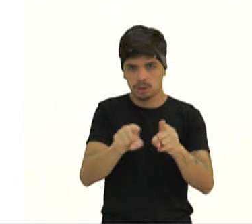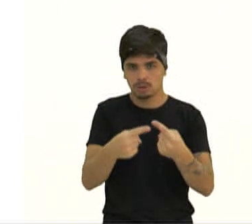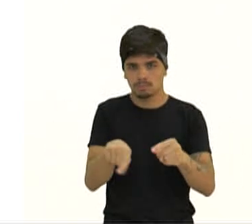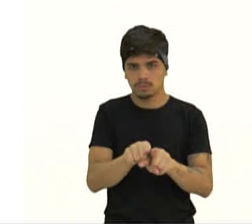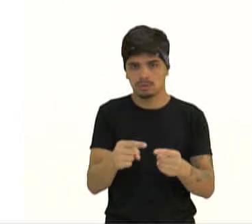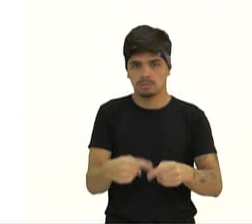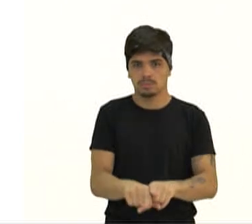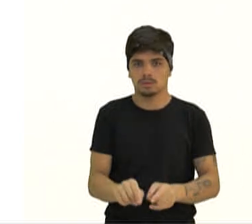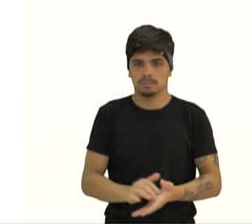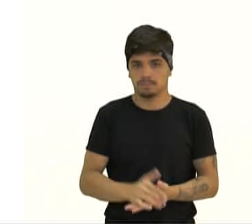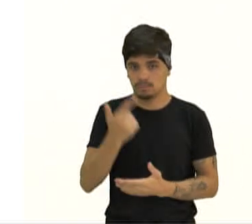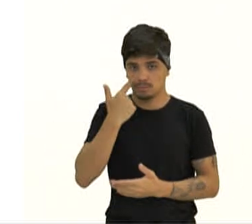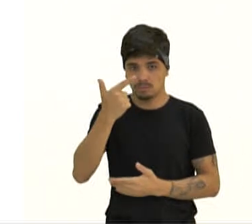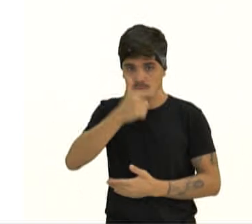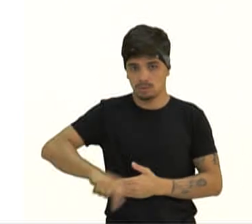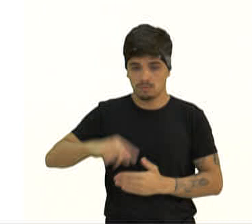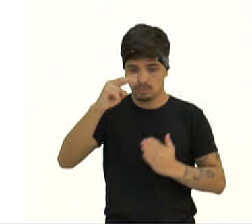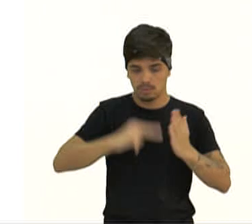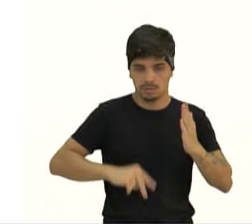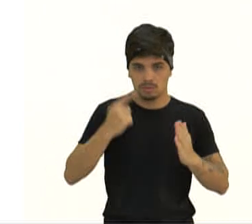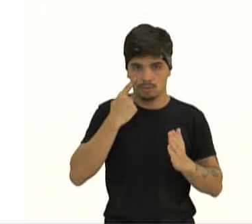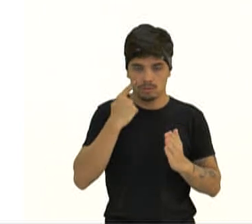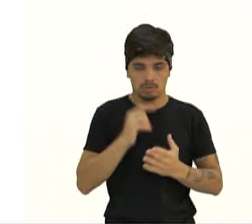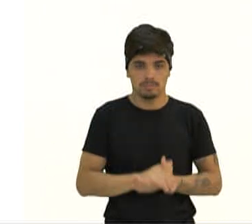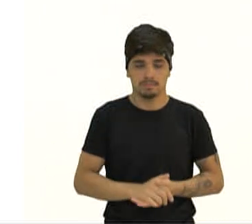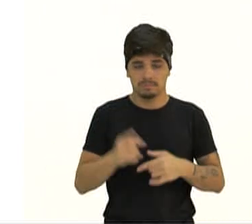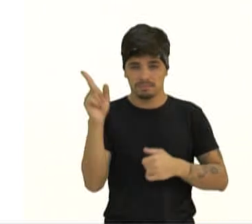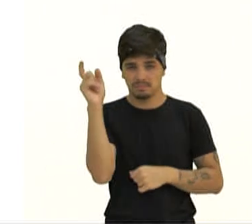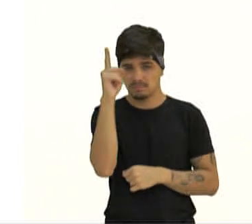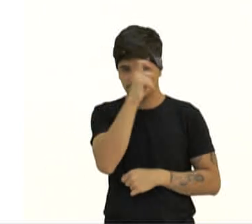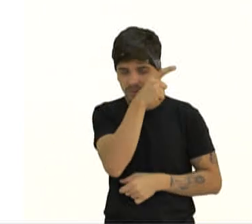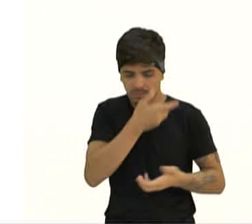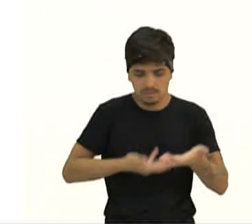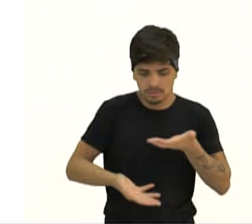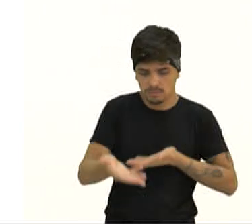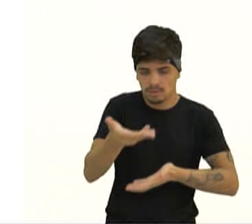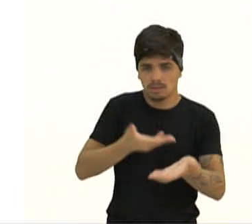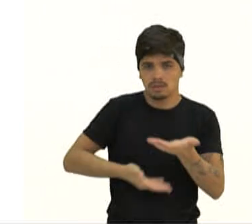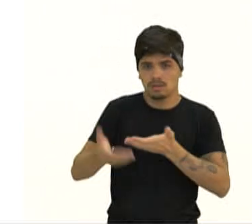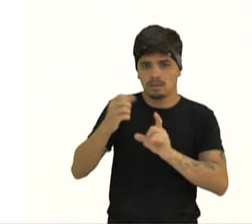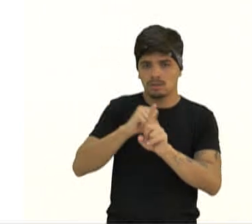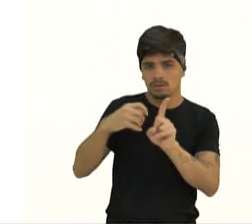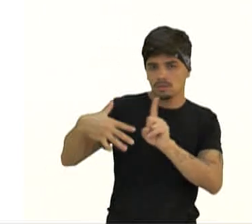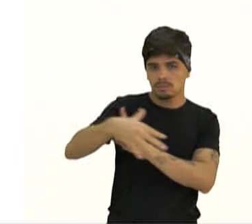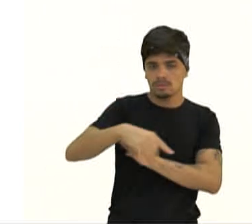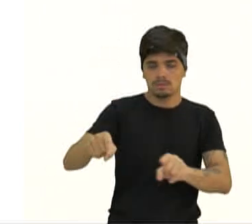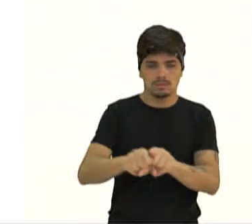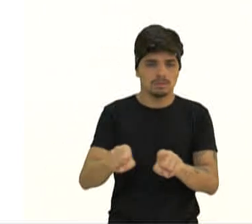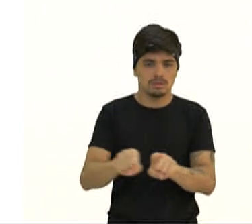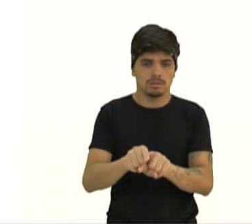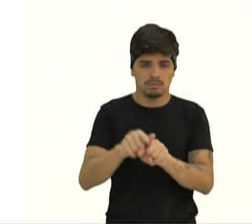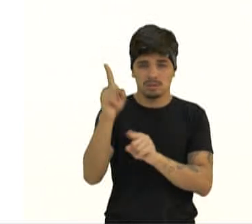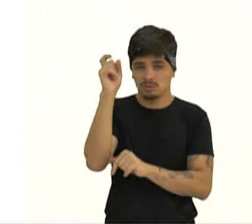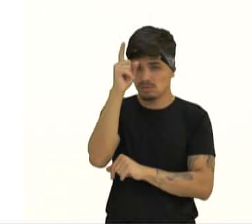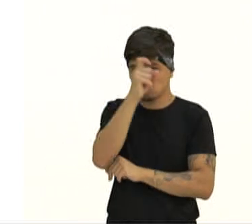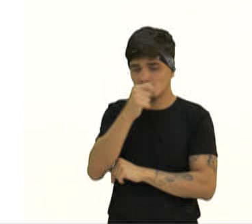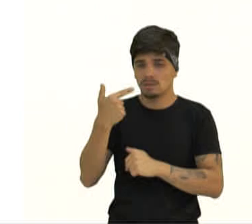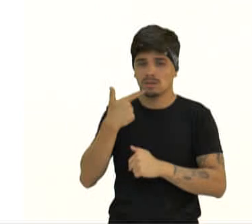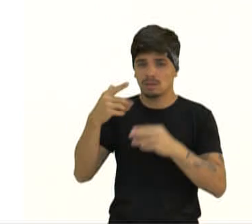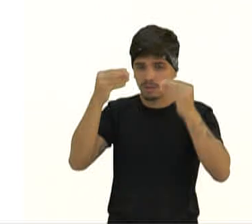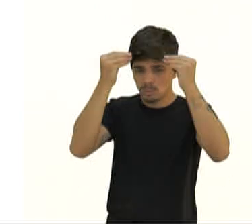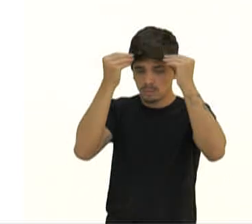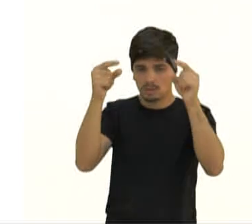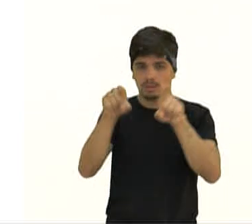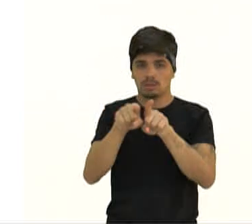vamos ver de novo inabilidade para interagir socialmente dificuldade com a linguagem